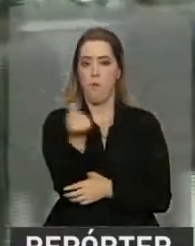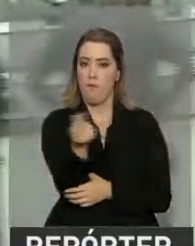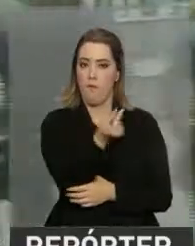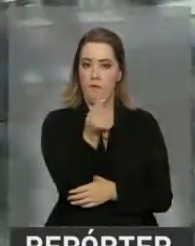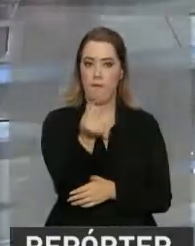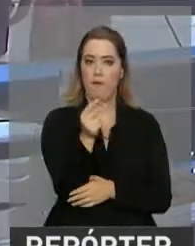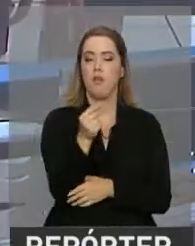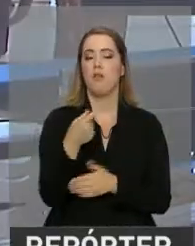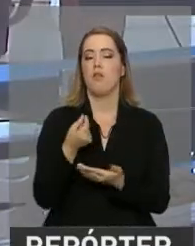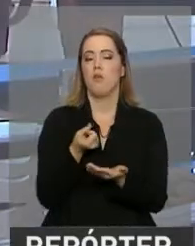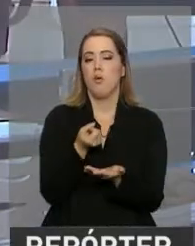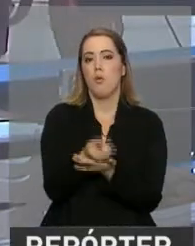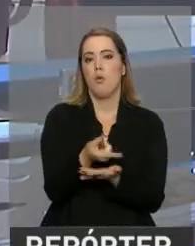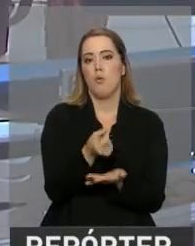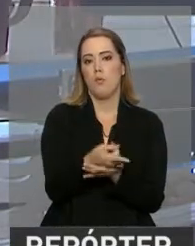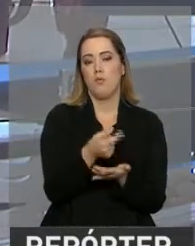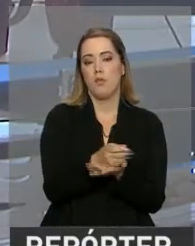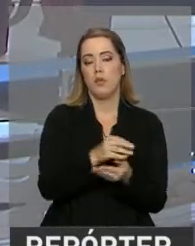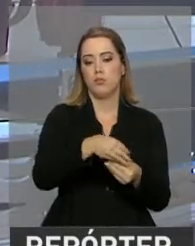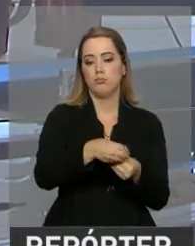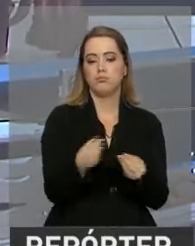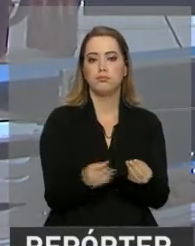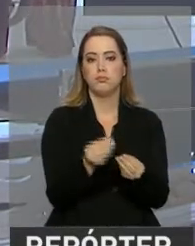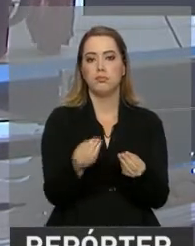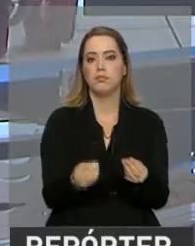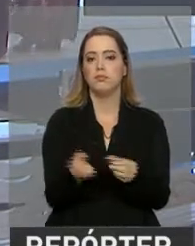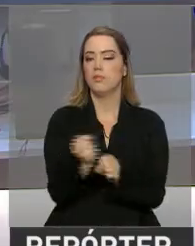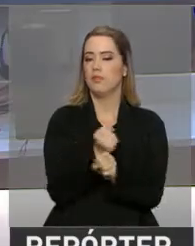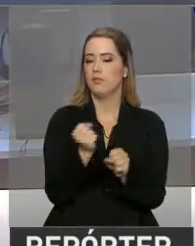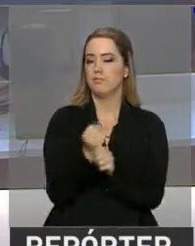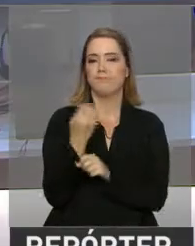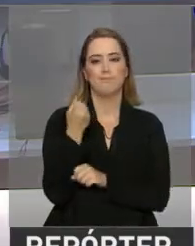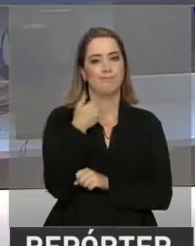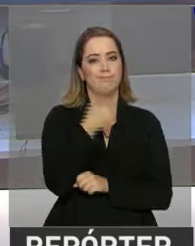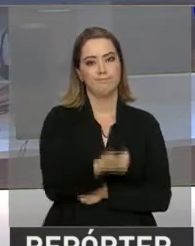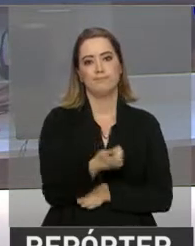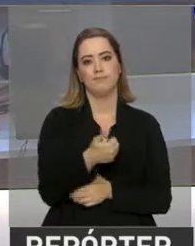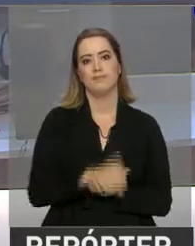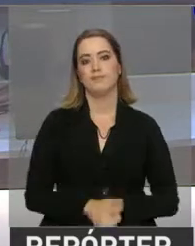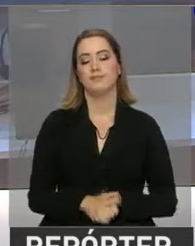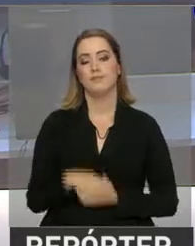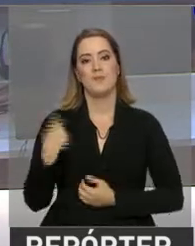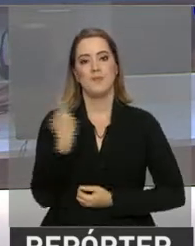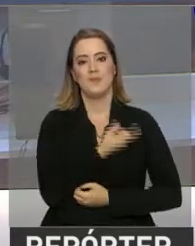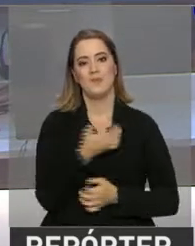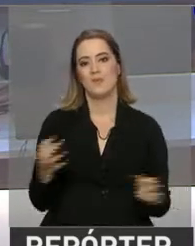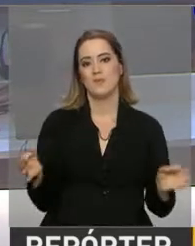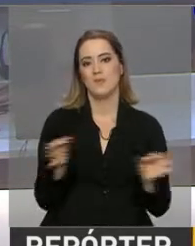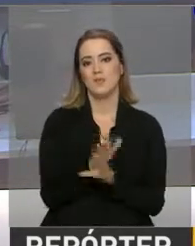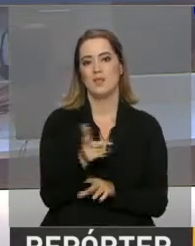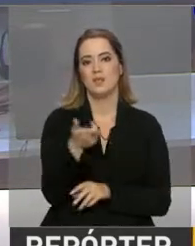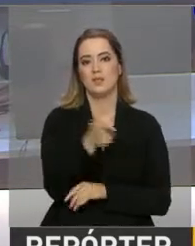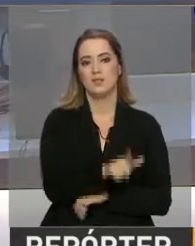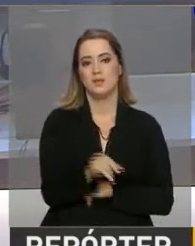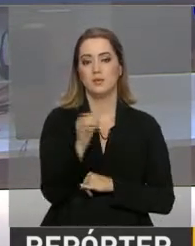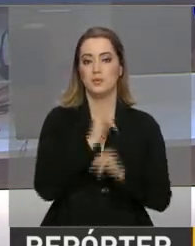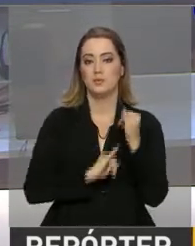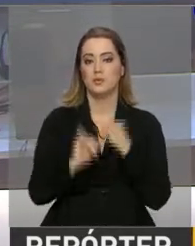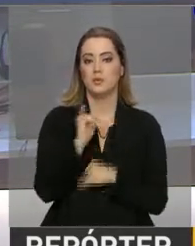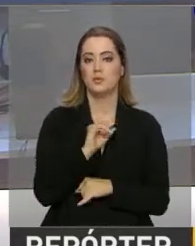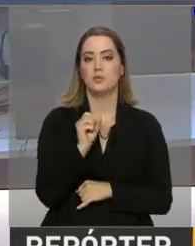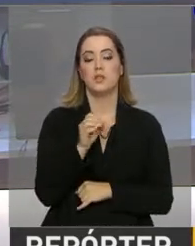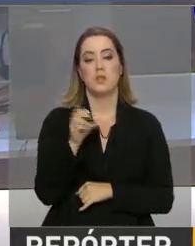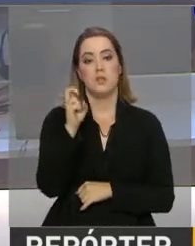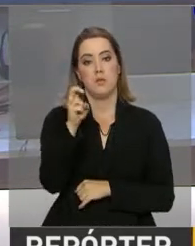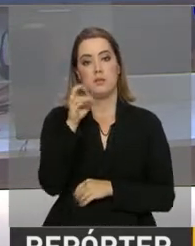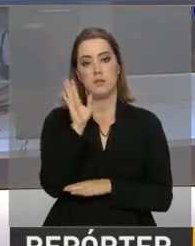ingressos organização geral e infraestrutura e nós ficamos por aqui voltamos a qualquer momento com outras informações ou